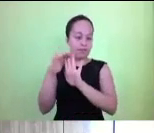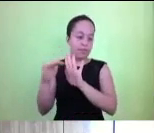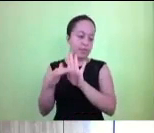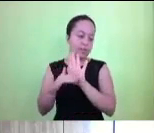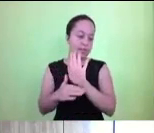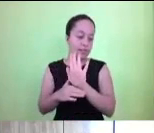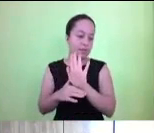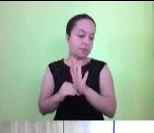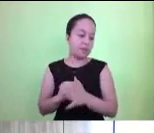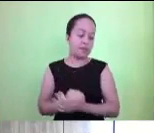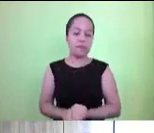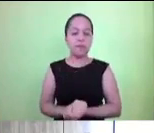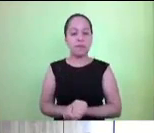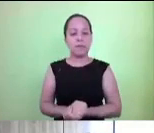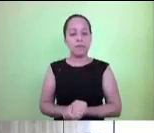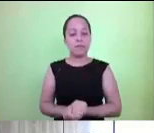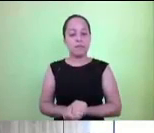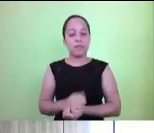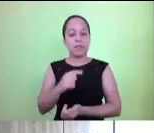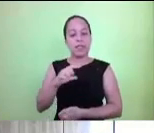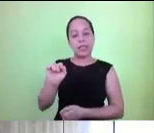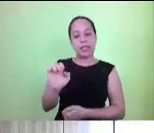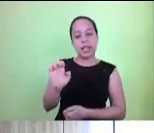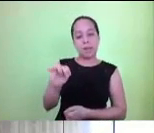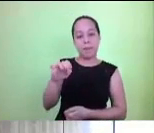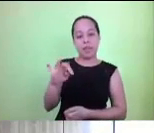E o número da semente.